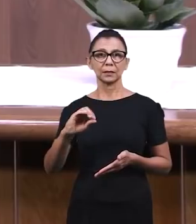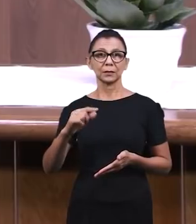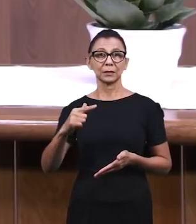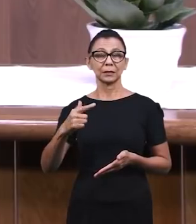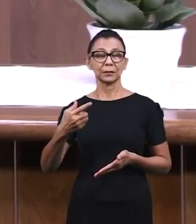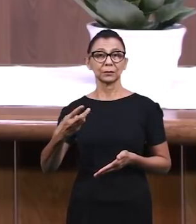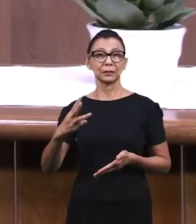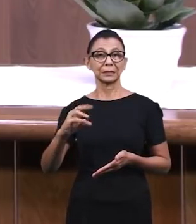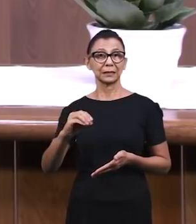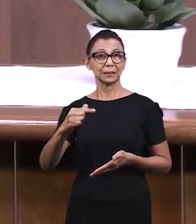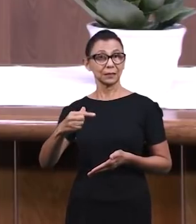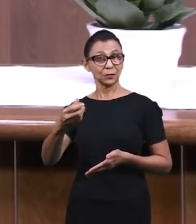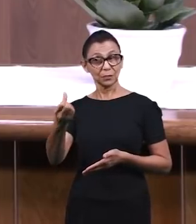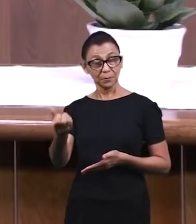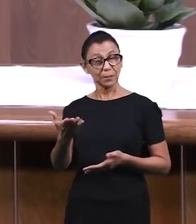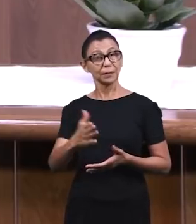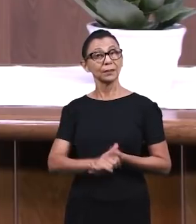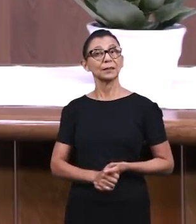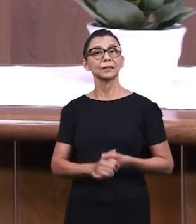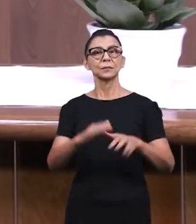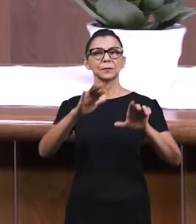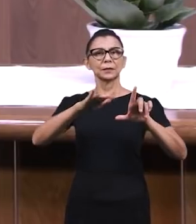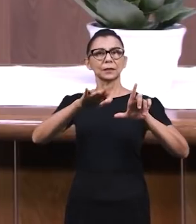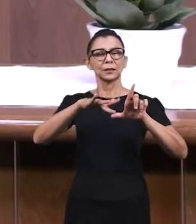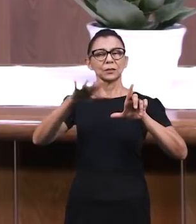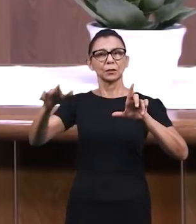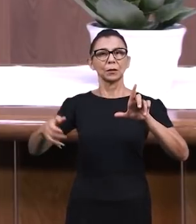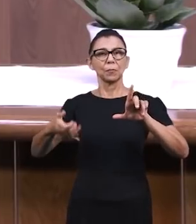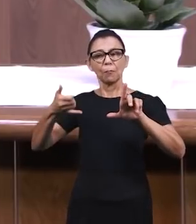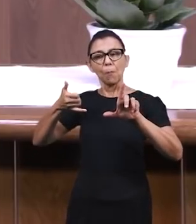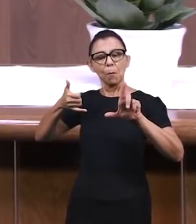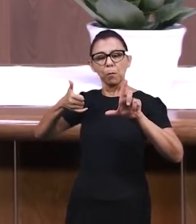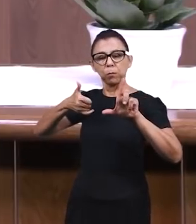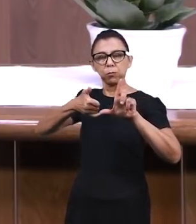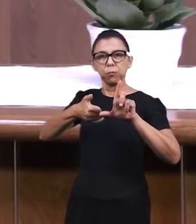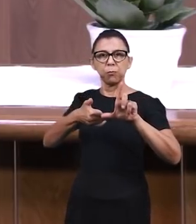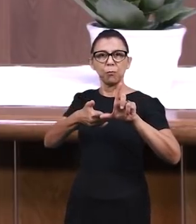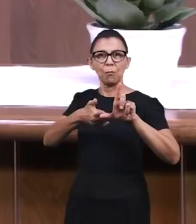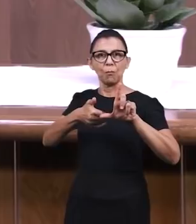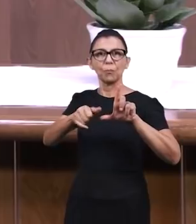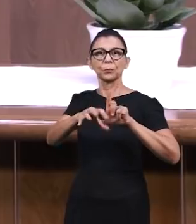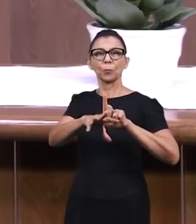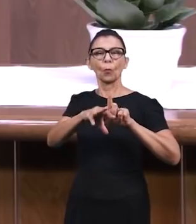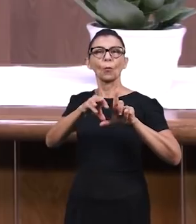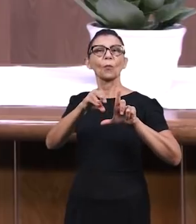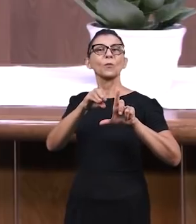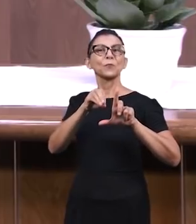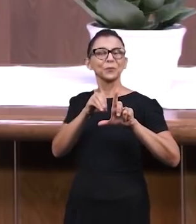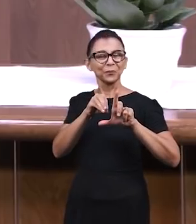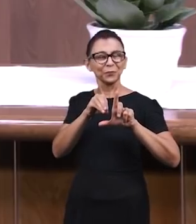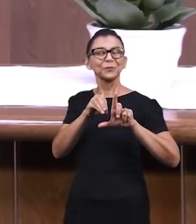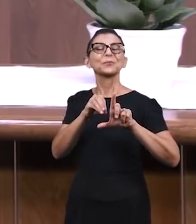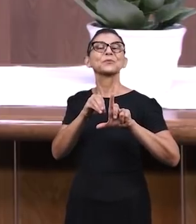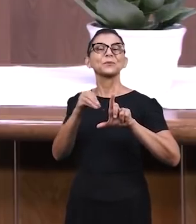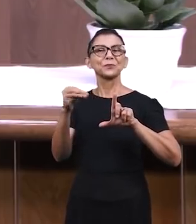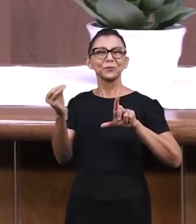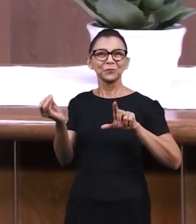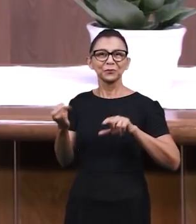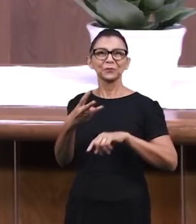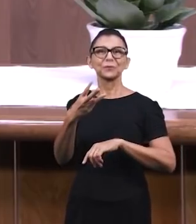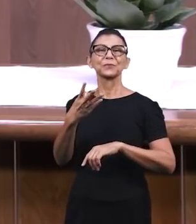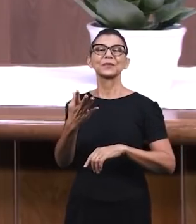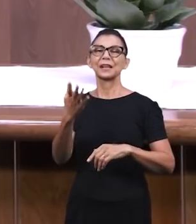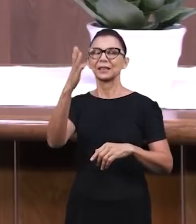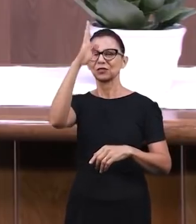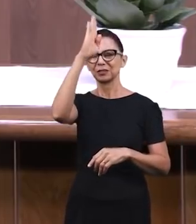707 3076. Também tem um QR Code, você pode apontar a câmera do seu celular para esse QR Code e você vai ser